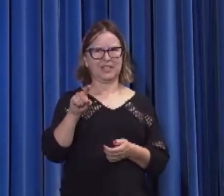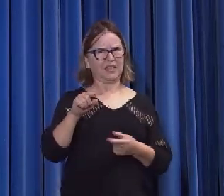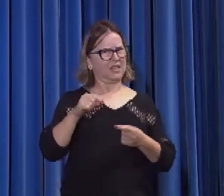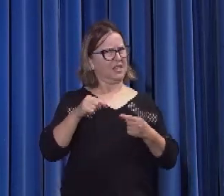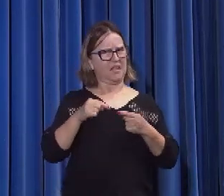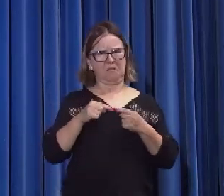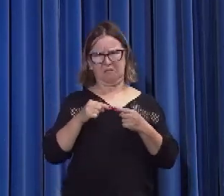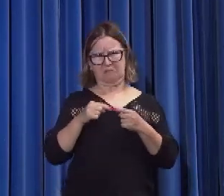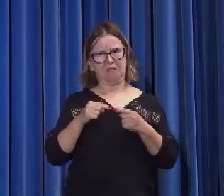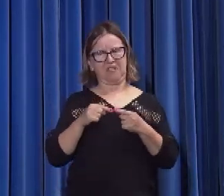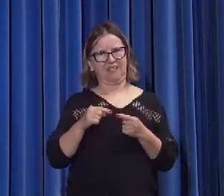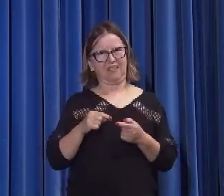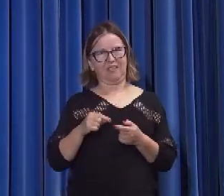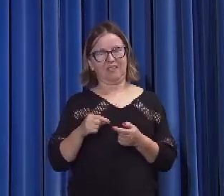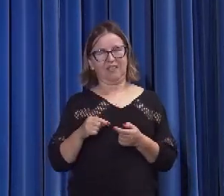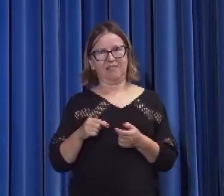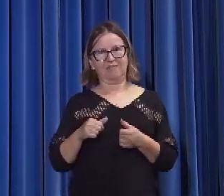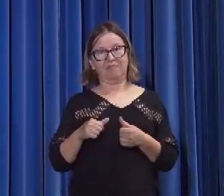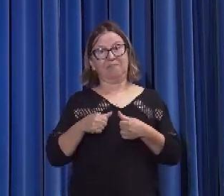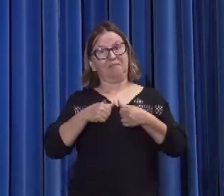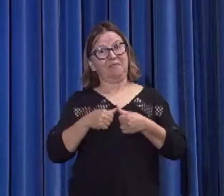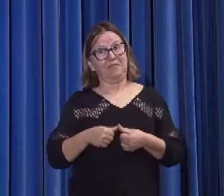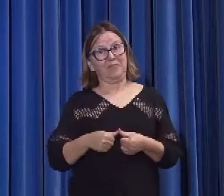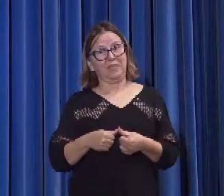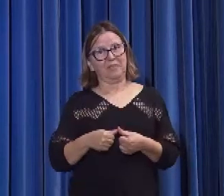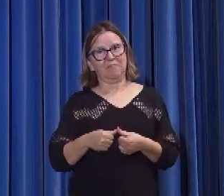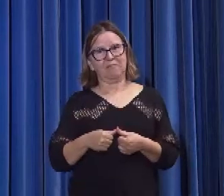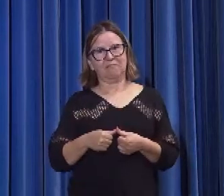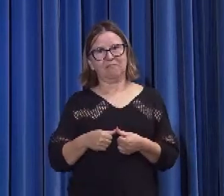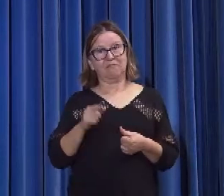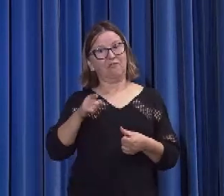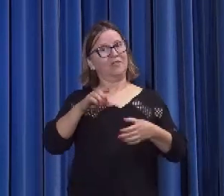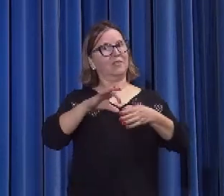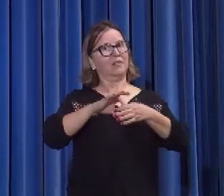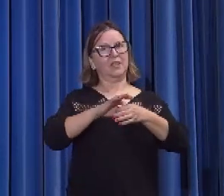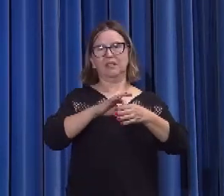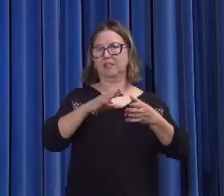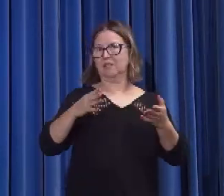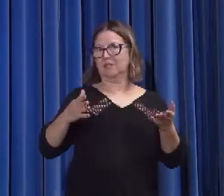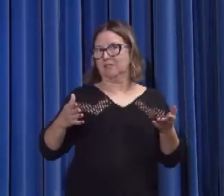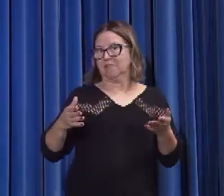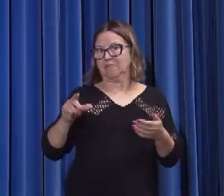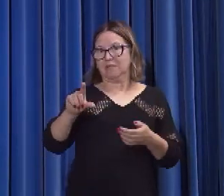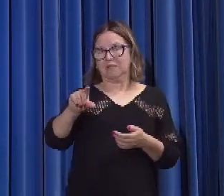com isso, você tem liberdade.